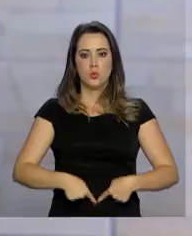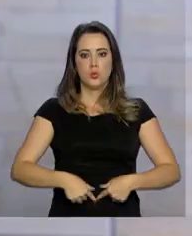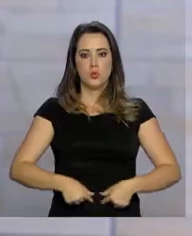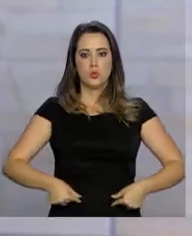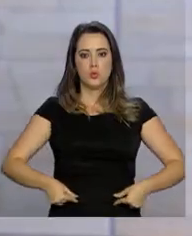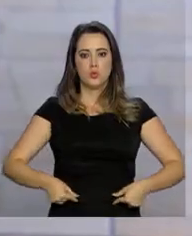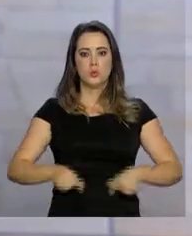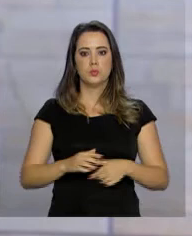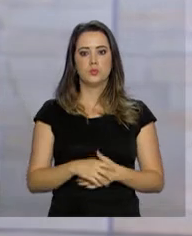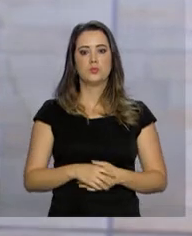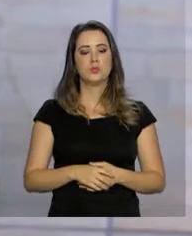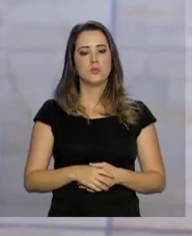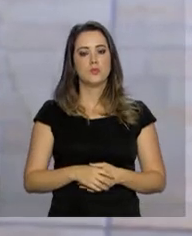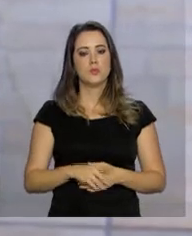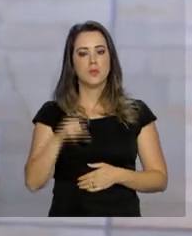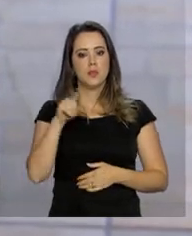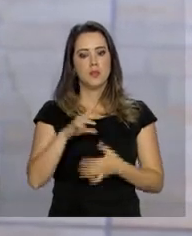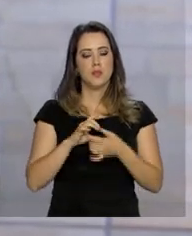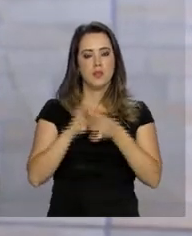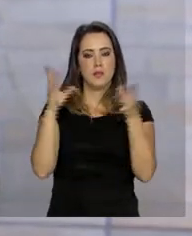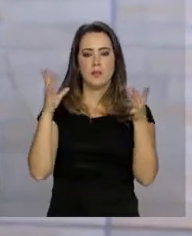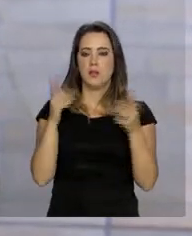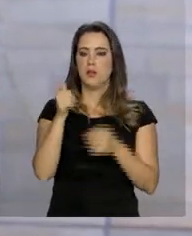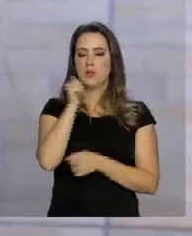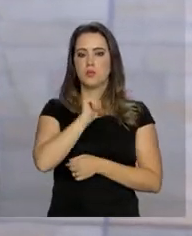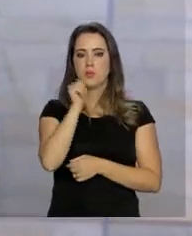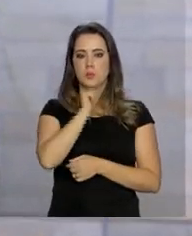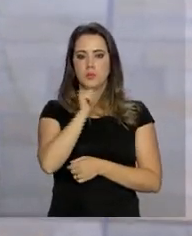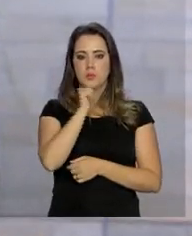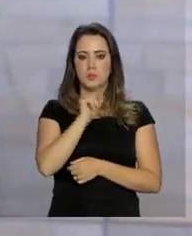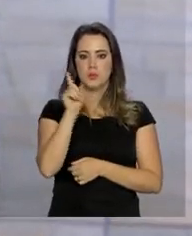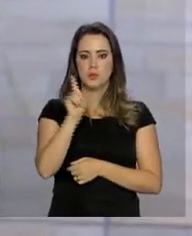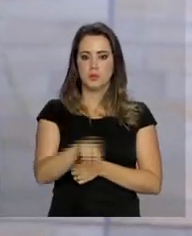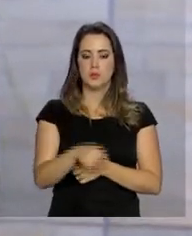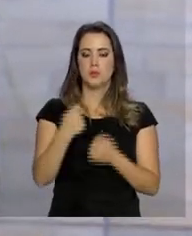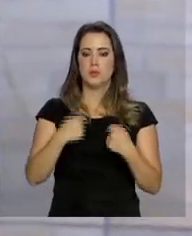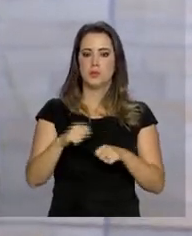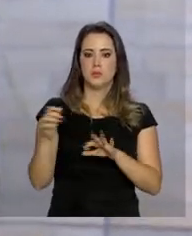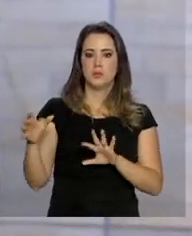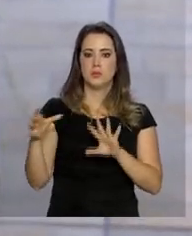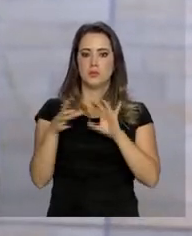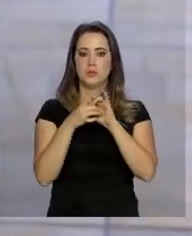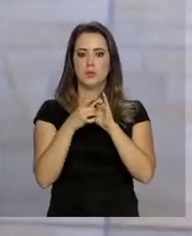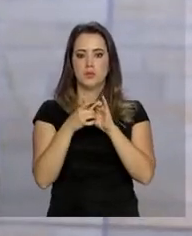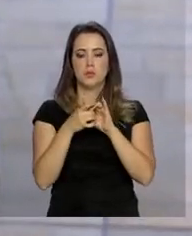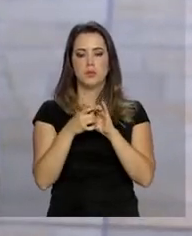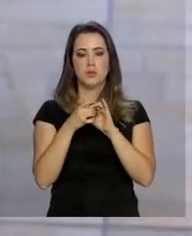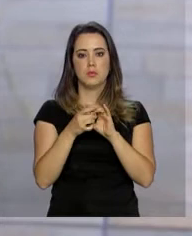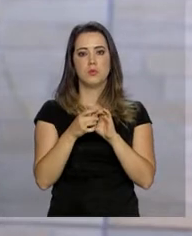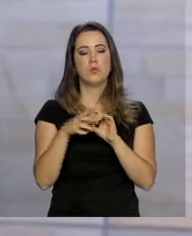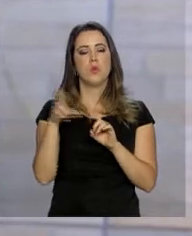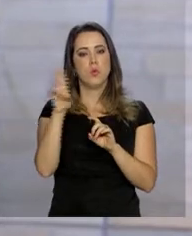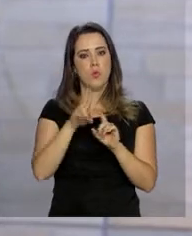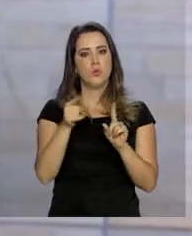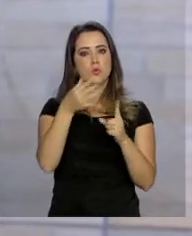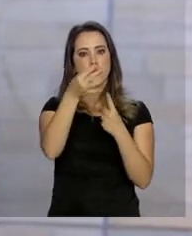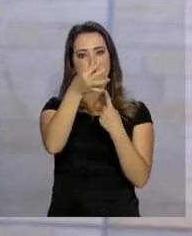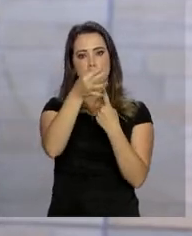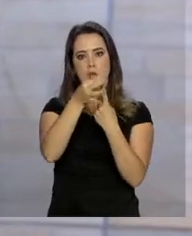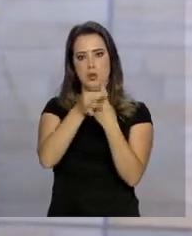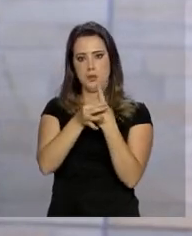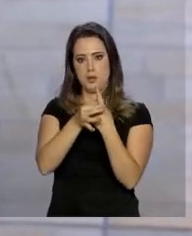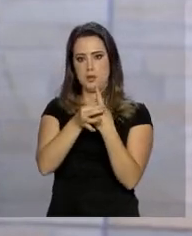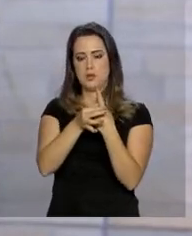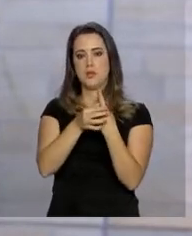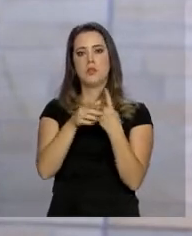e lhe dá muita autonomia né a mulher é claro que ele tem que ser associado à uso de preservativo porque não